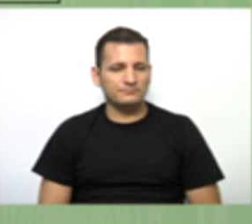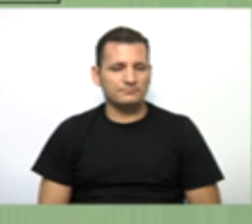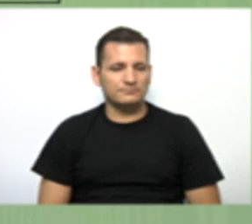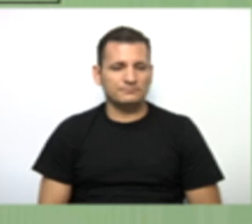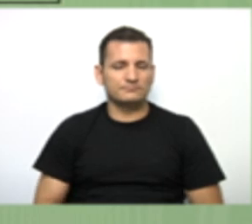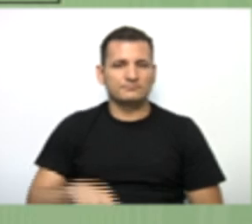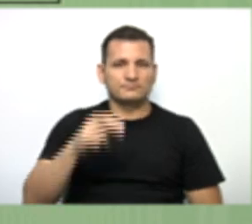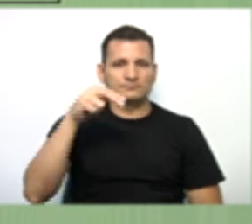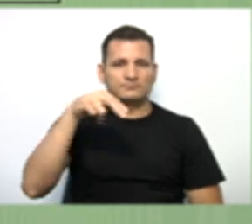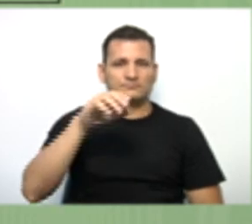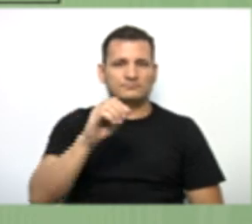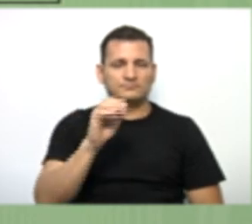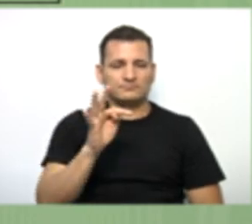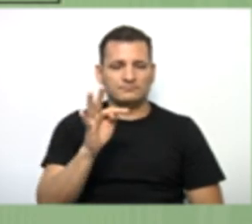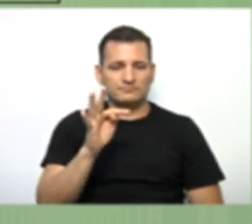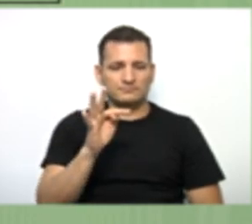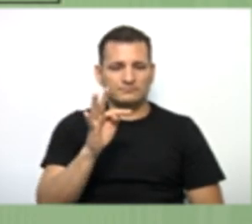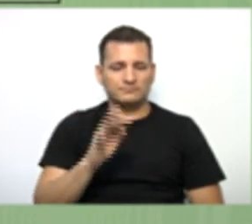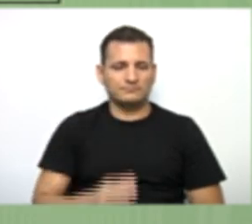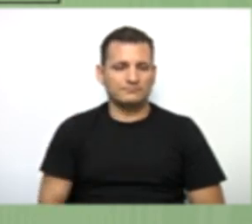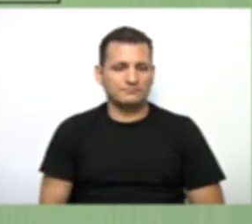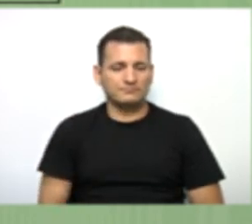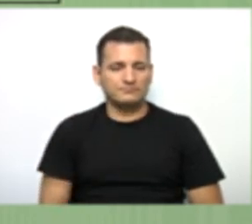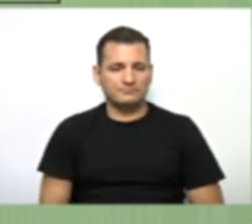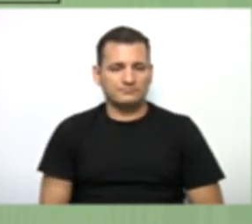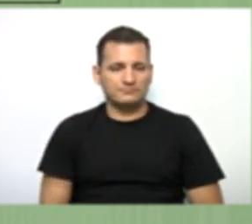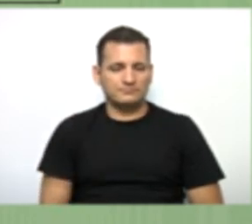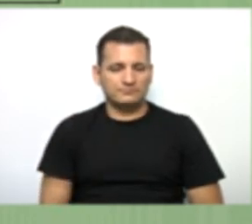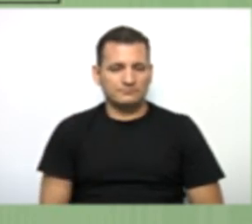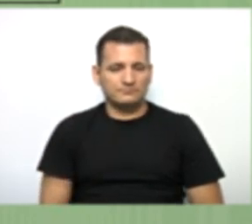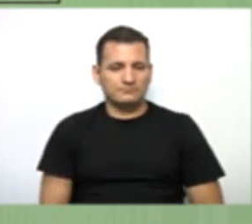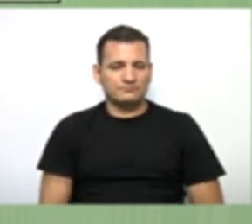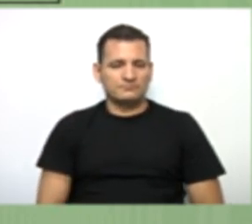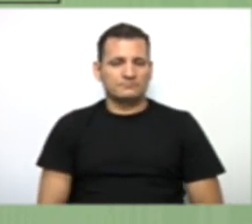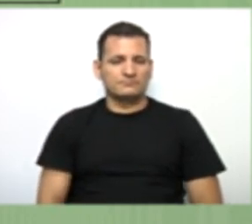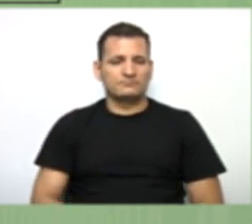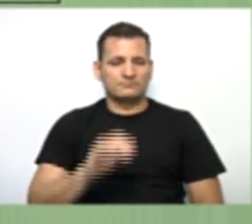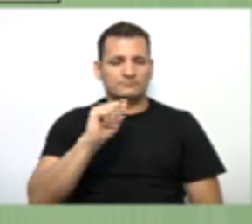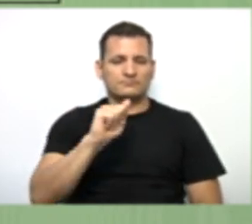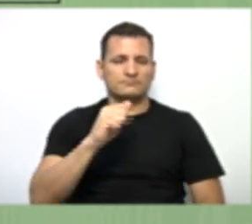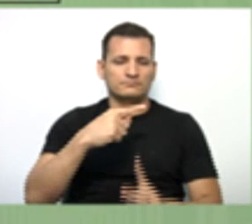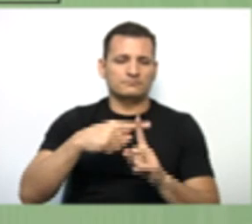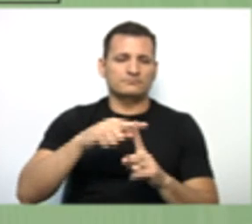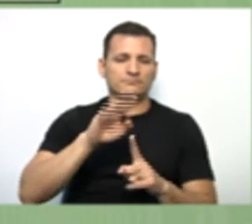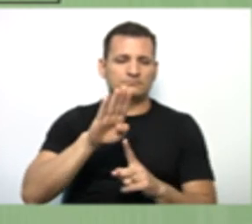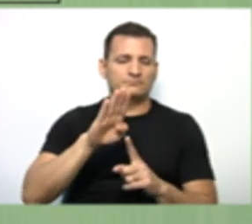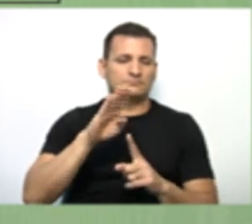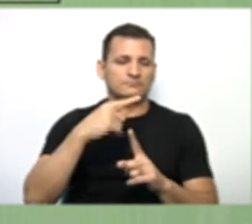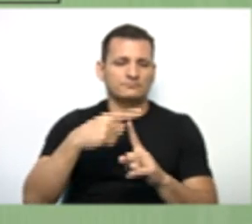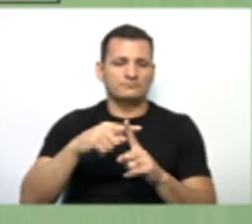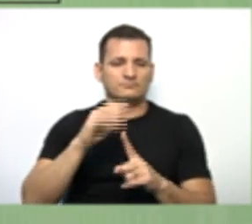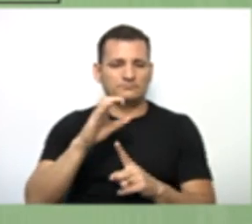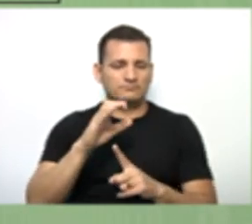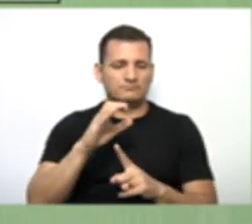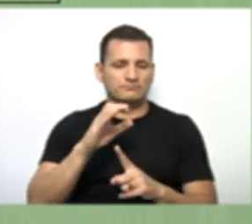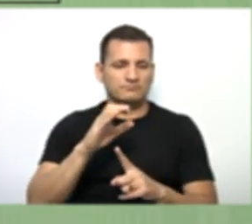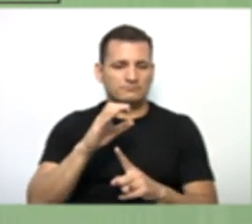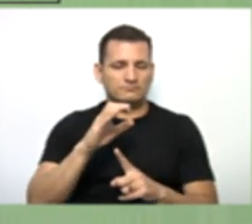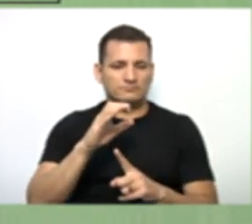O NOT, né? A mais B mais C, o que acontece, o A mais B mais C é o OU aí, então qualquer um desses aí vai